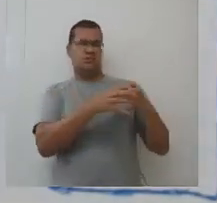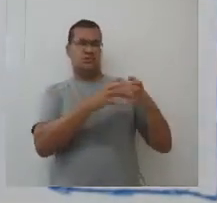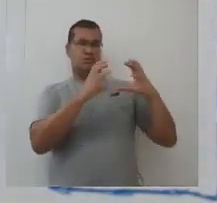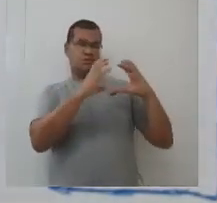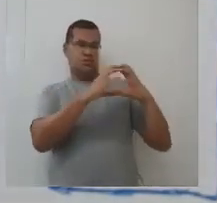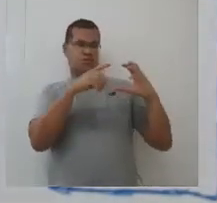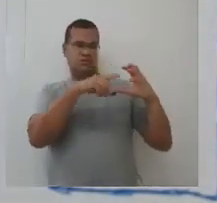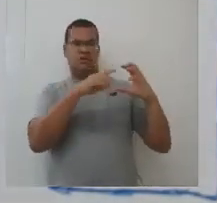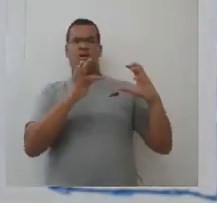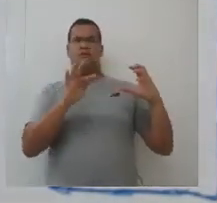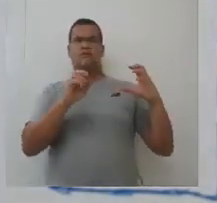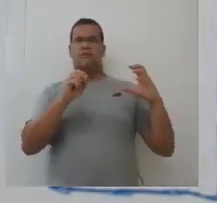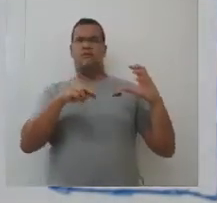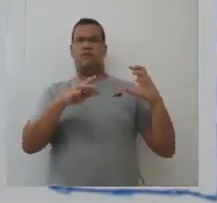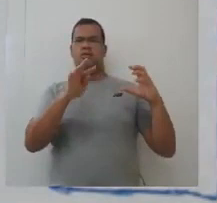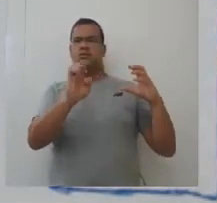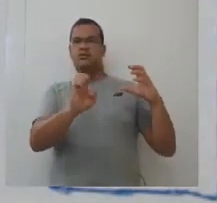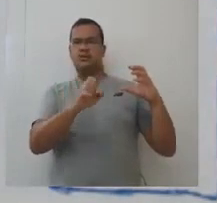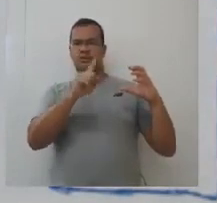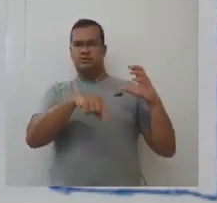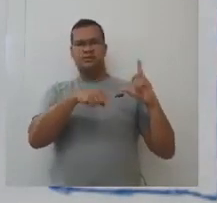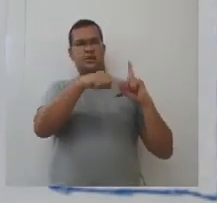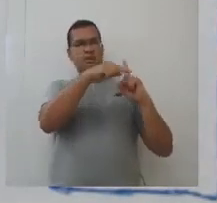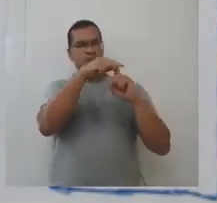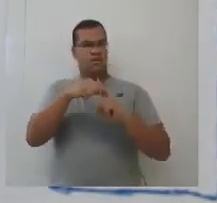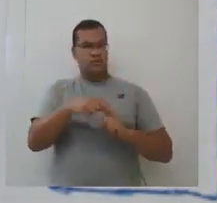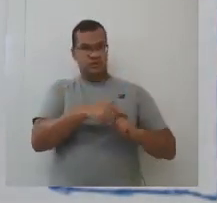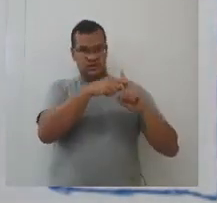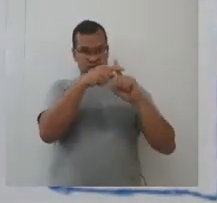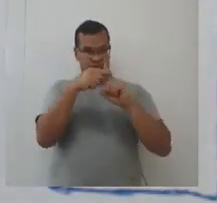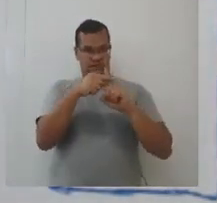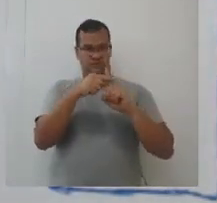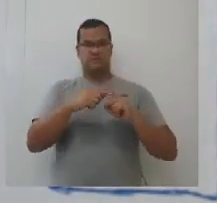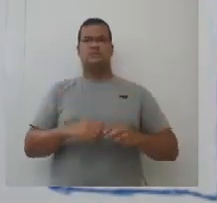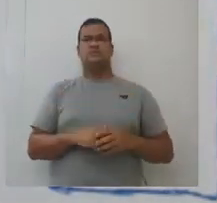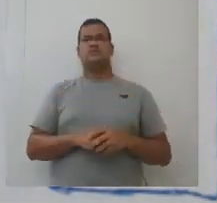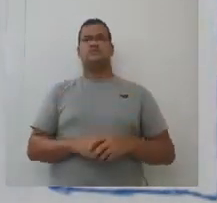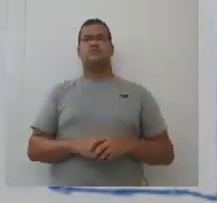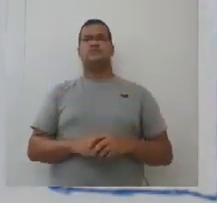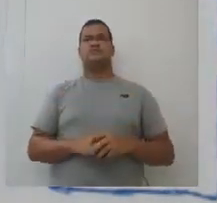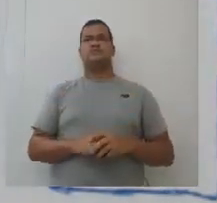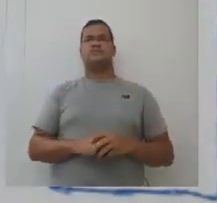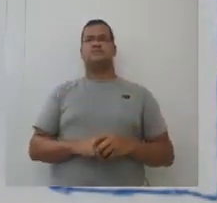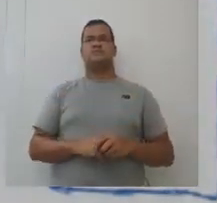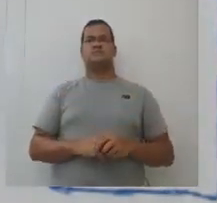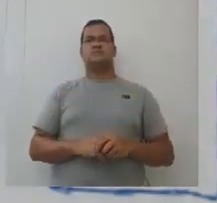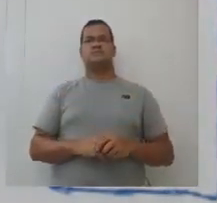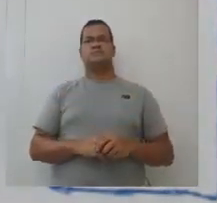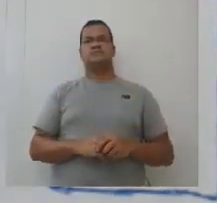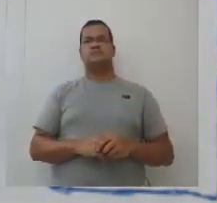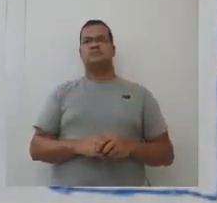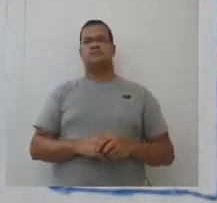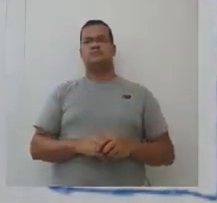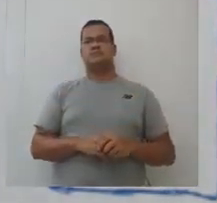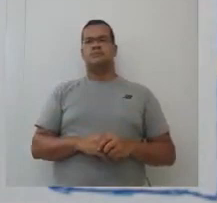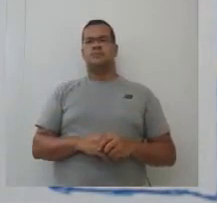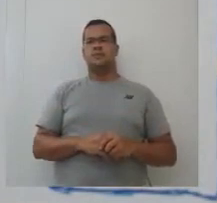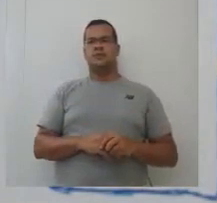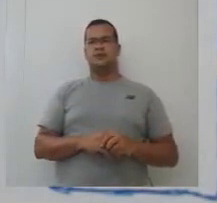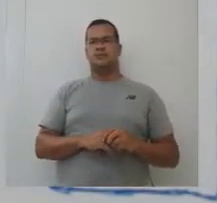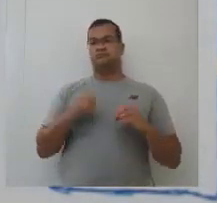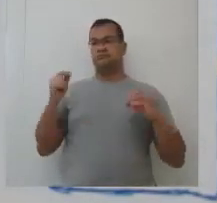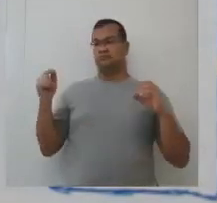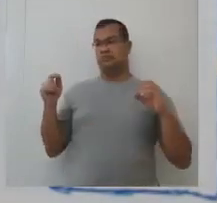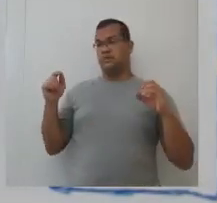fonte, que é uma carga positiva. Positiva. Imagina que distante dessa